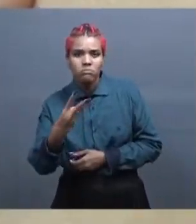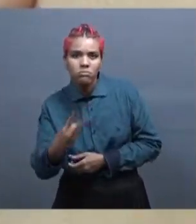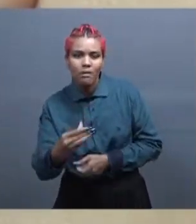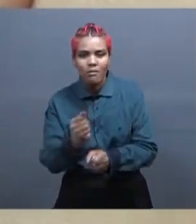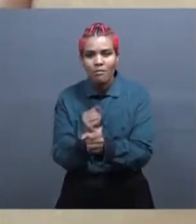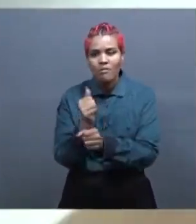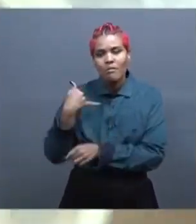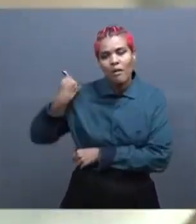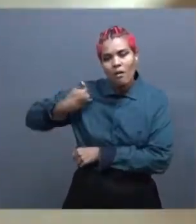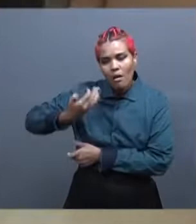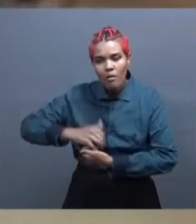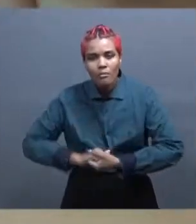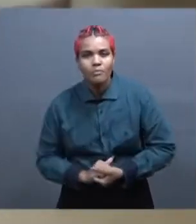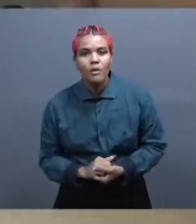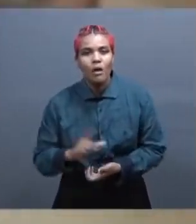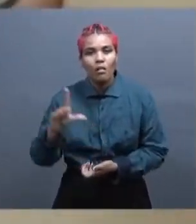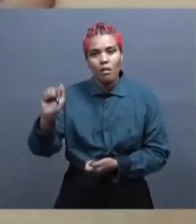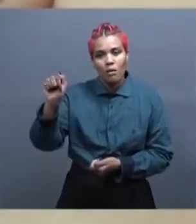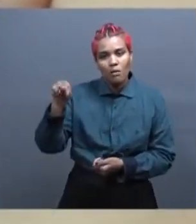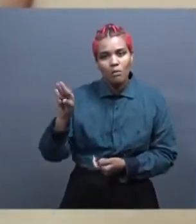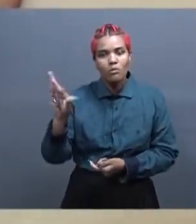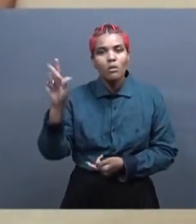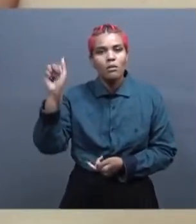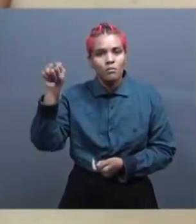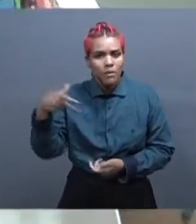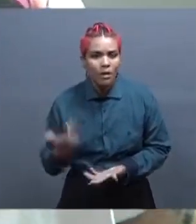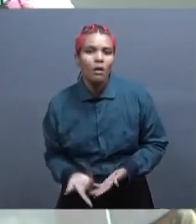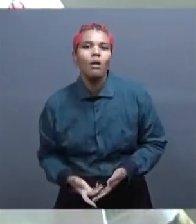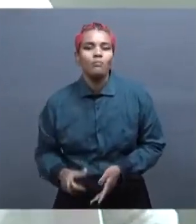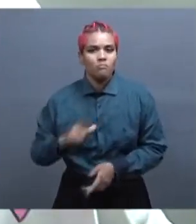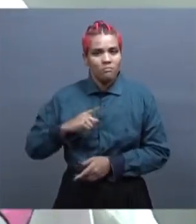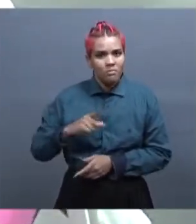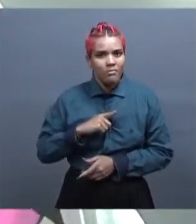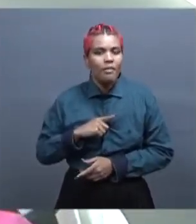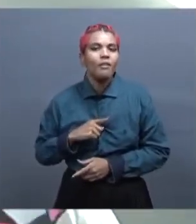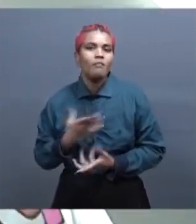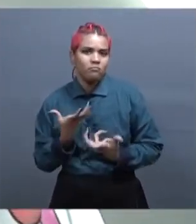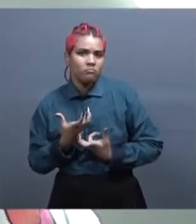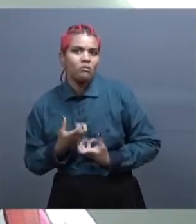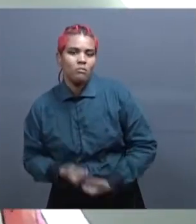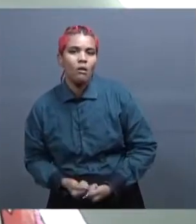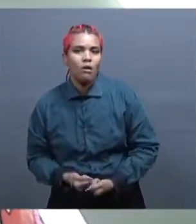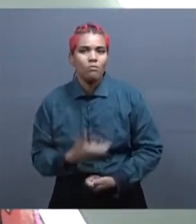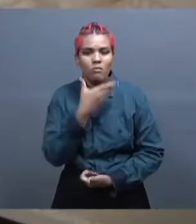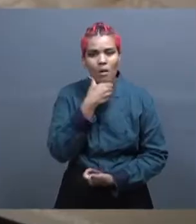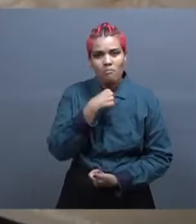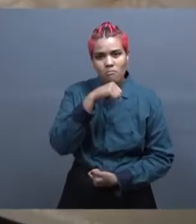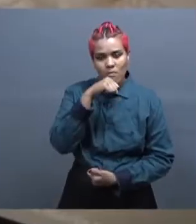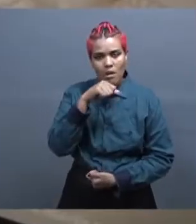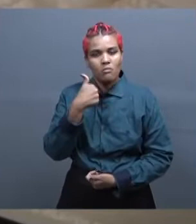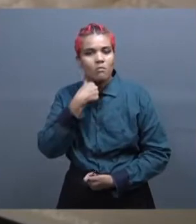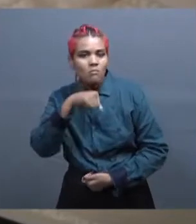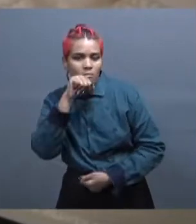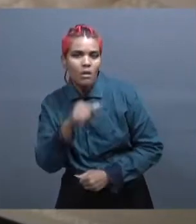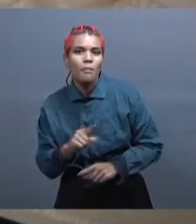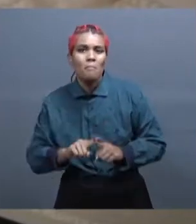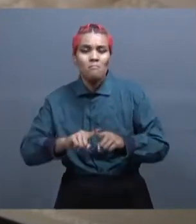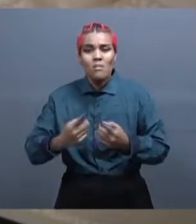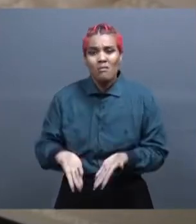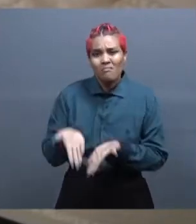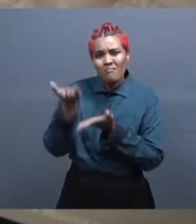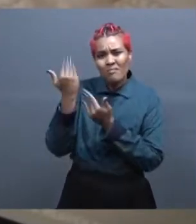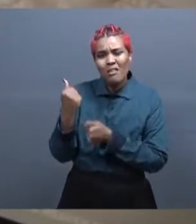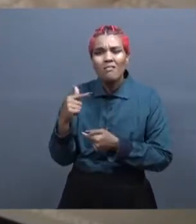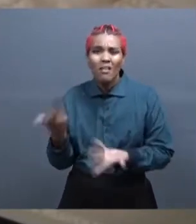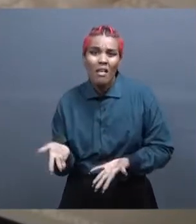lauro tomou essa decisão teve autorização dos pais mas na época quase se arrependeu por e cartilagem